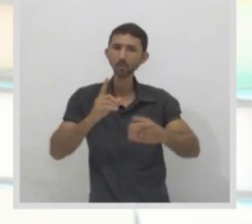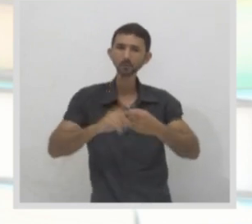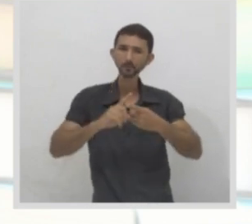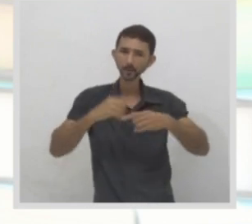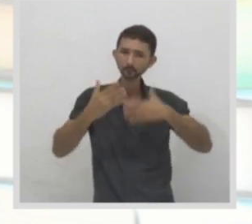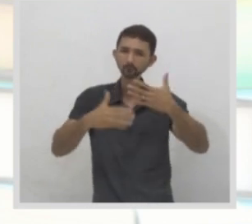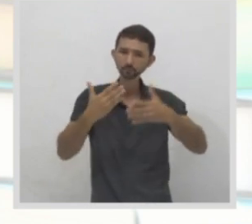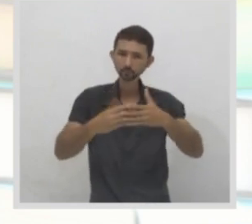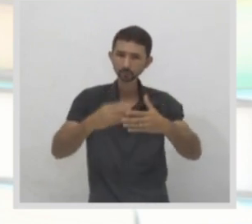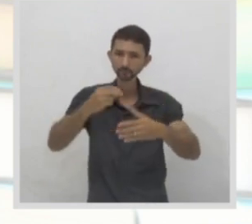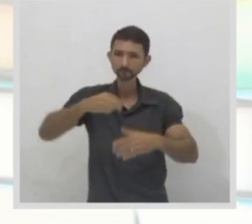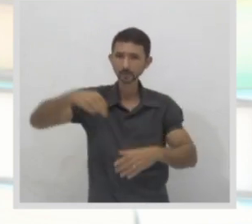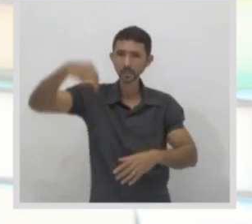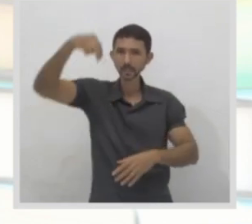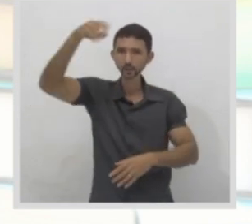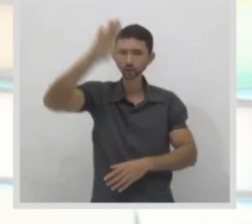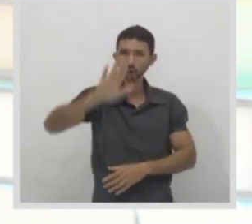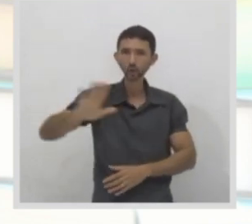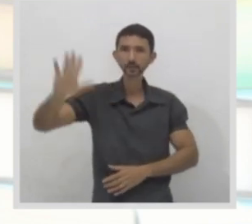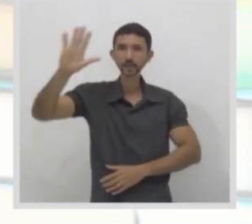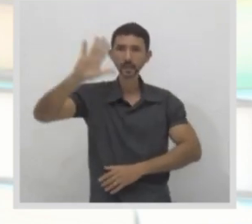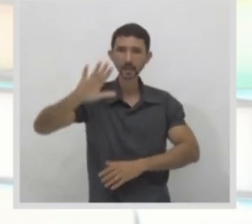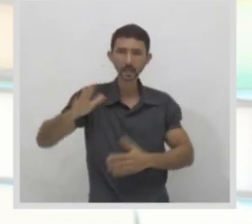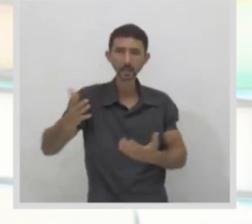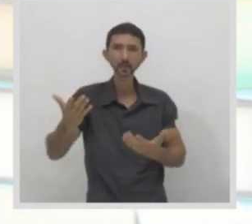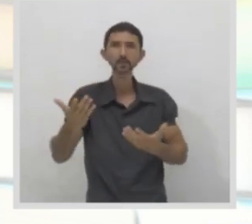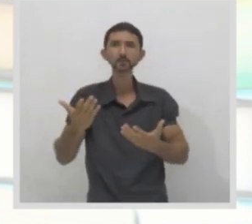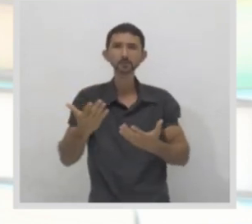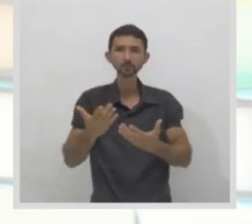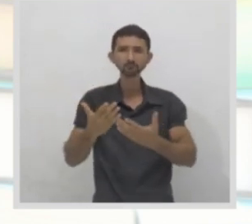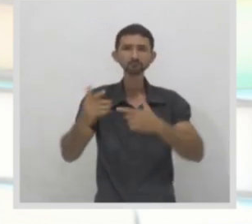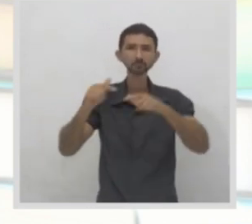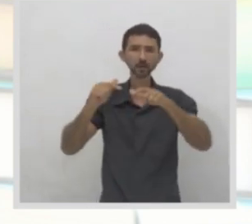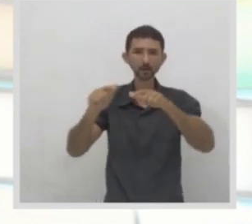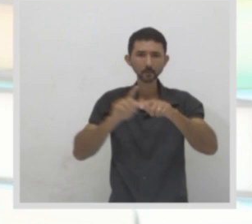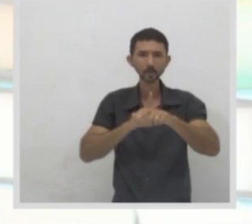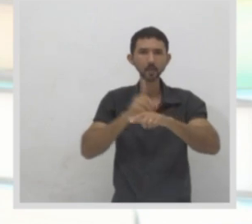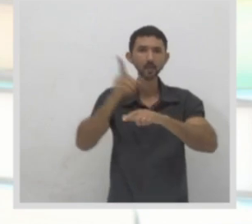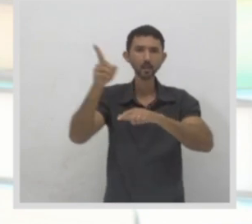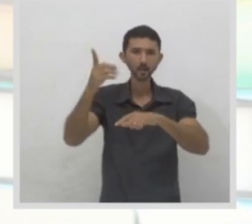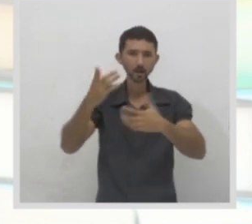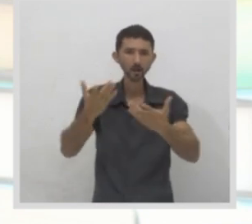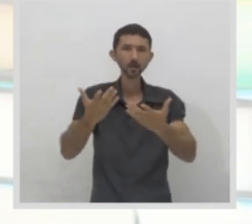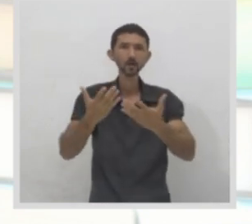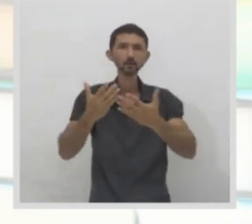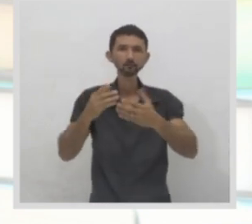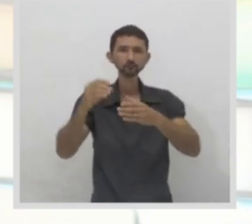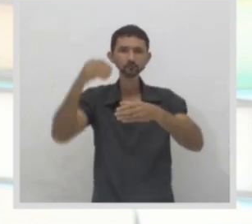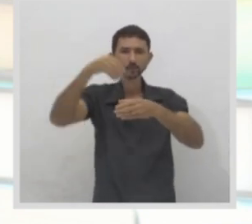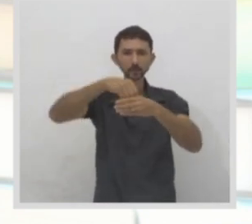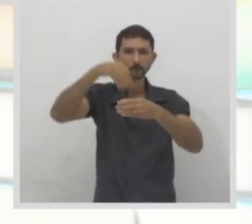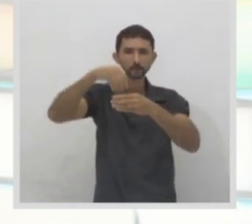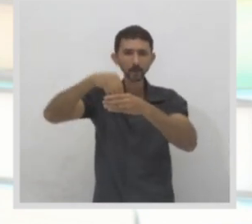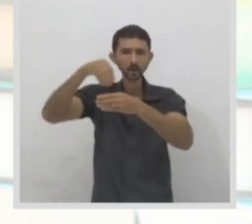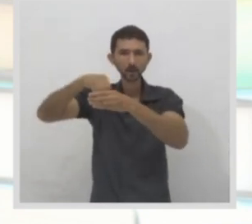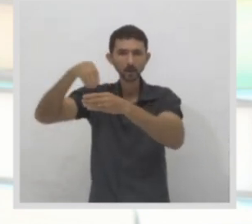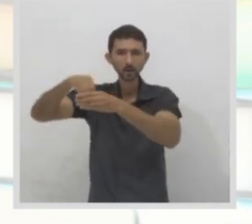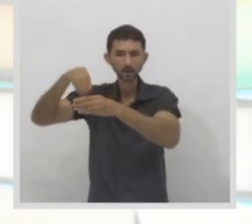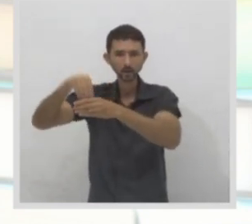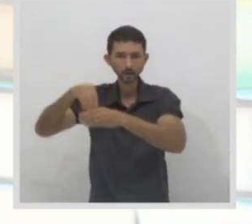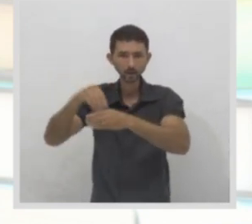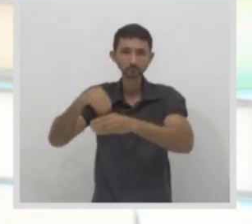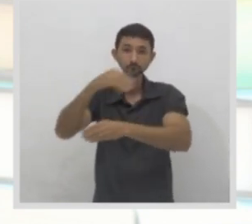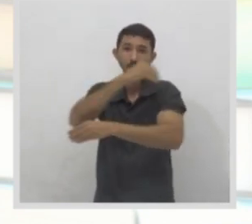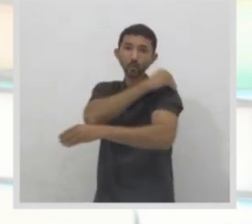no Nordeste, próximo ali das áreas onde existia a cana-de-açúcar. Nós temos também, complementando